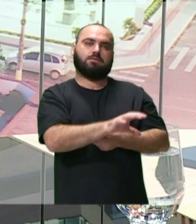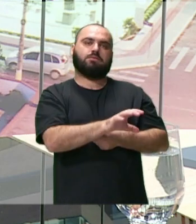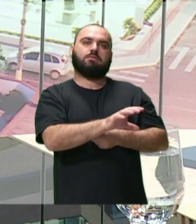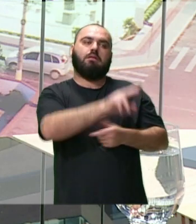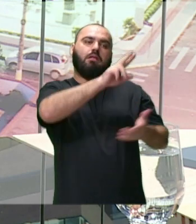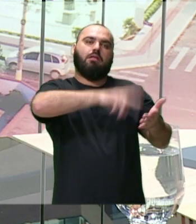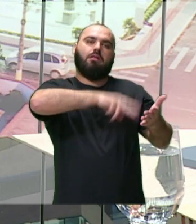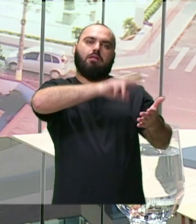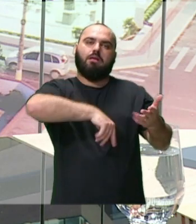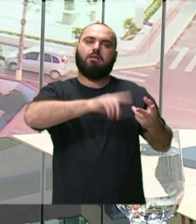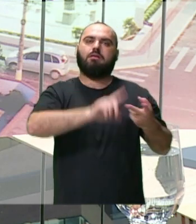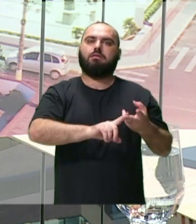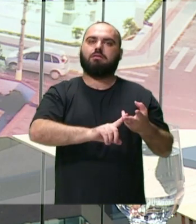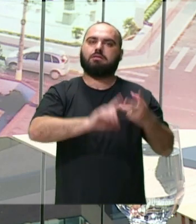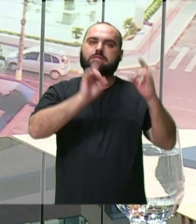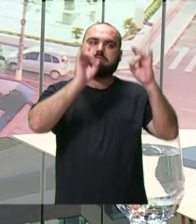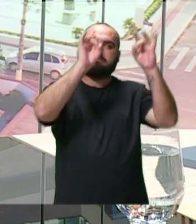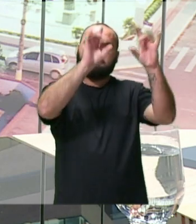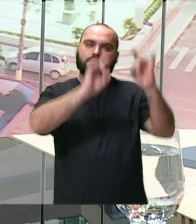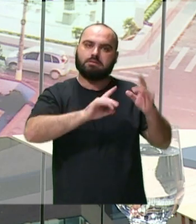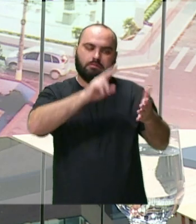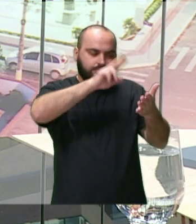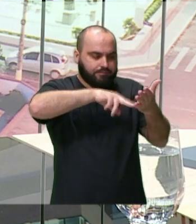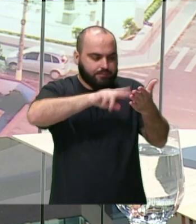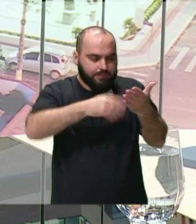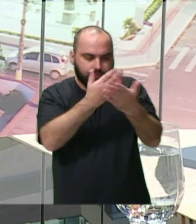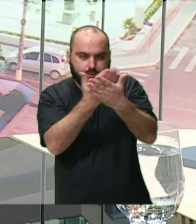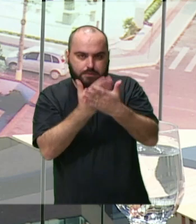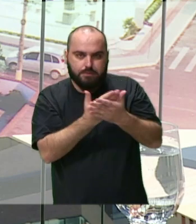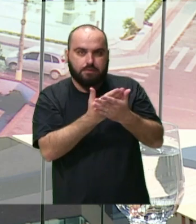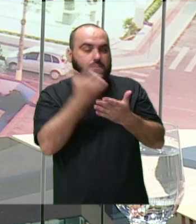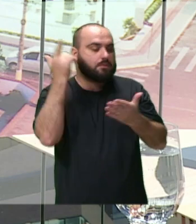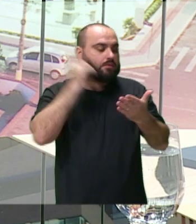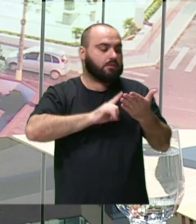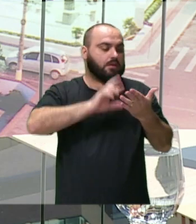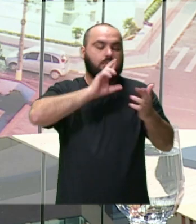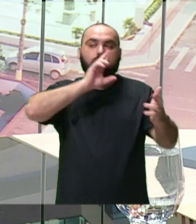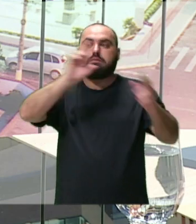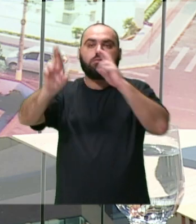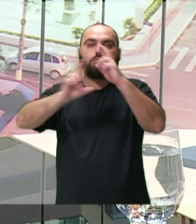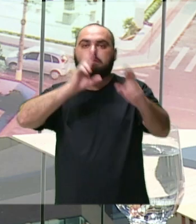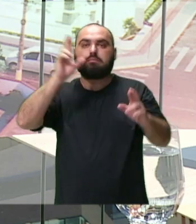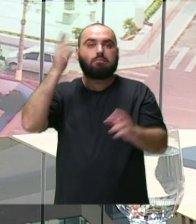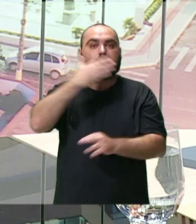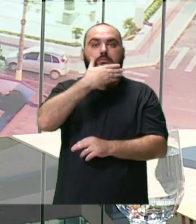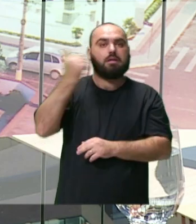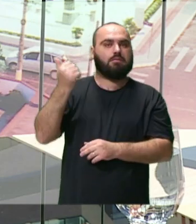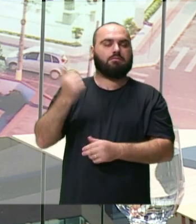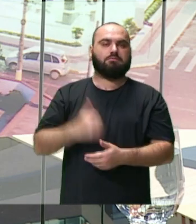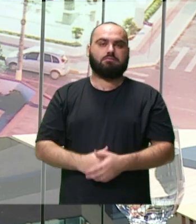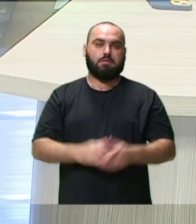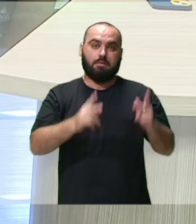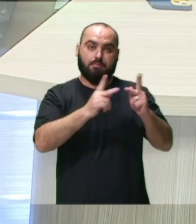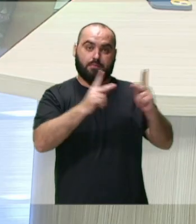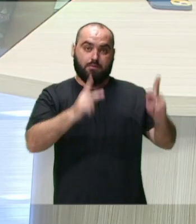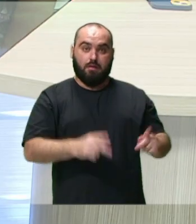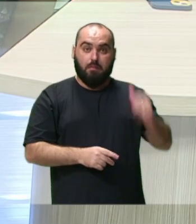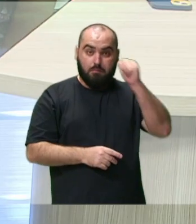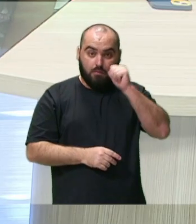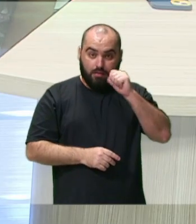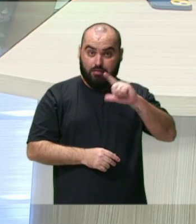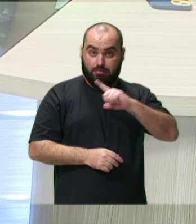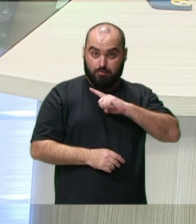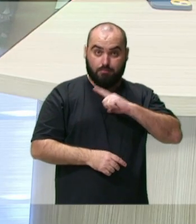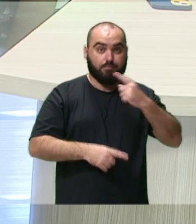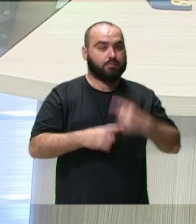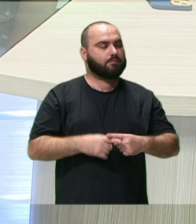se especializa mais sobre isso para dar uma resposta maior para as pessoas. Então, a Procuradoria da Mulher, ela só existe porque ela é necessária.